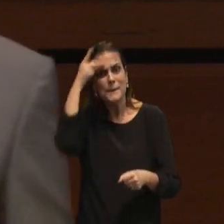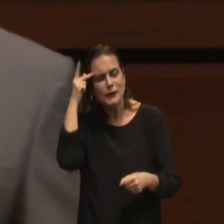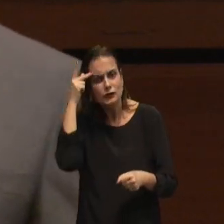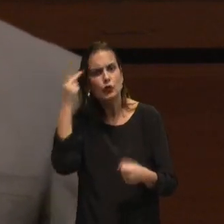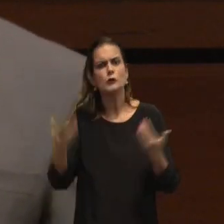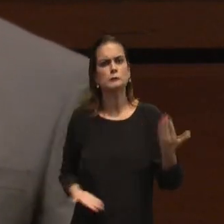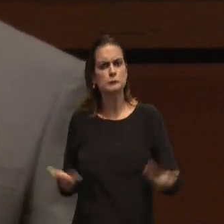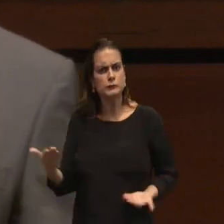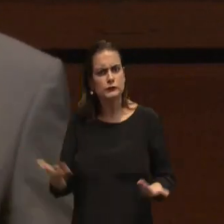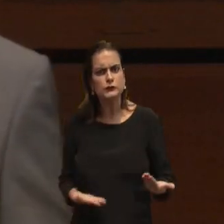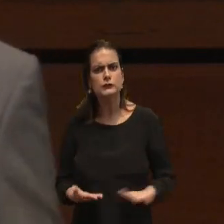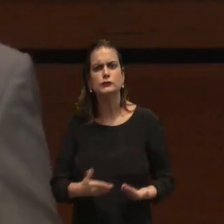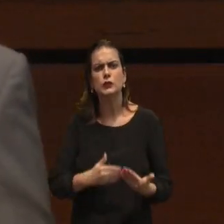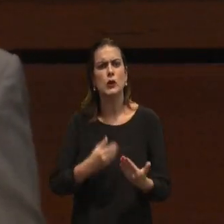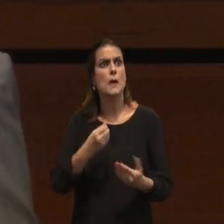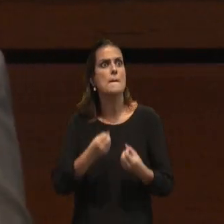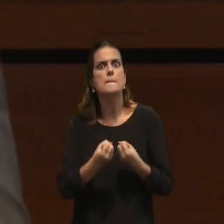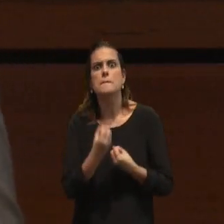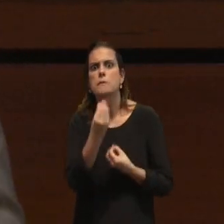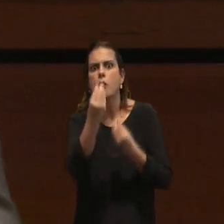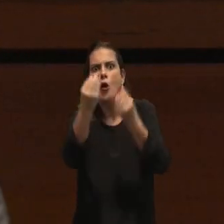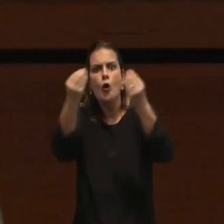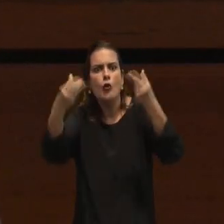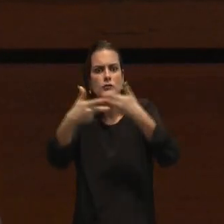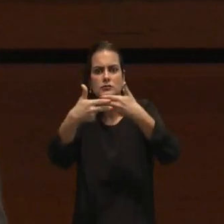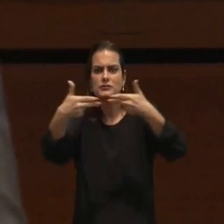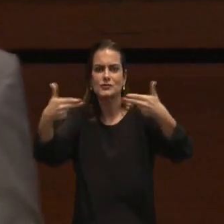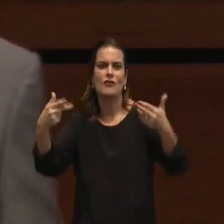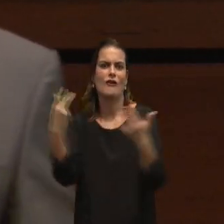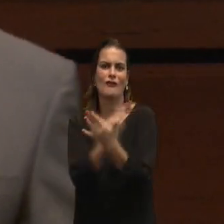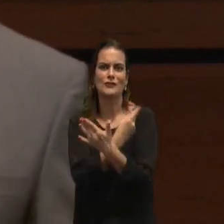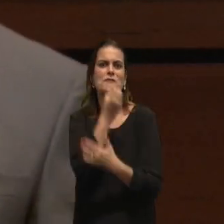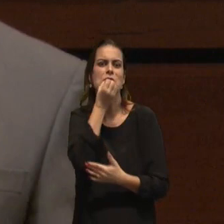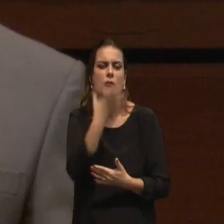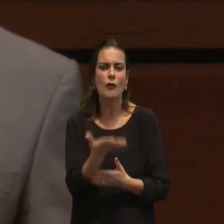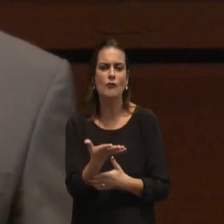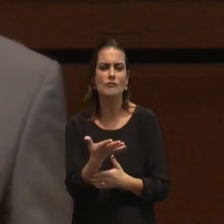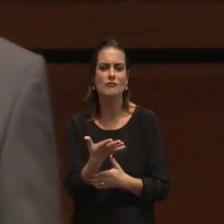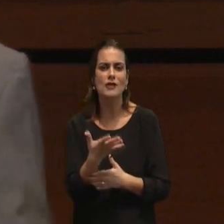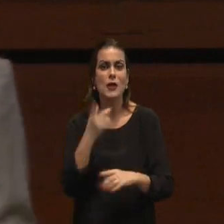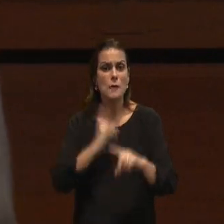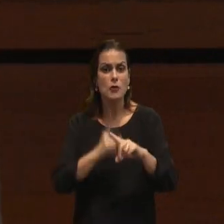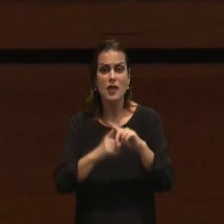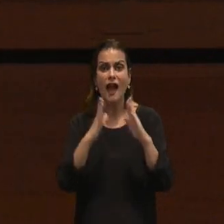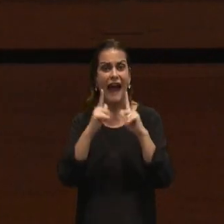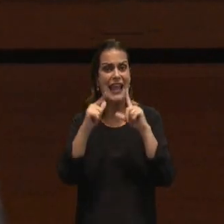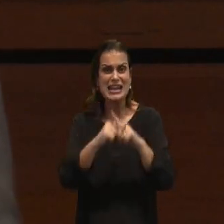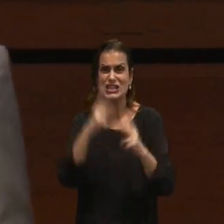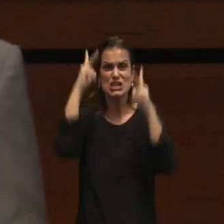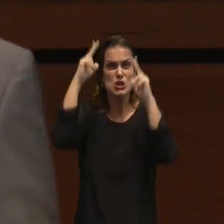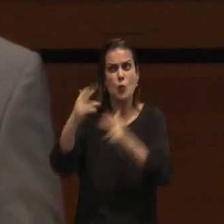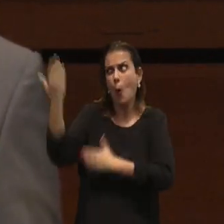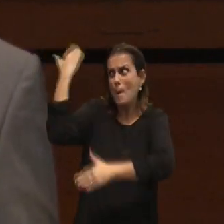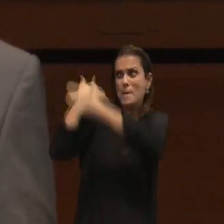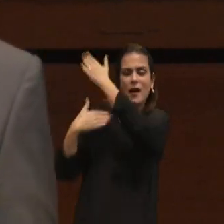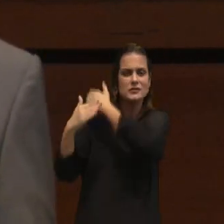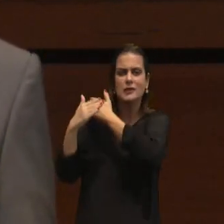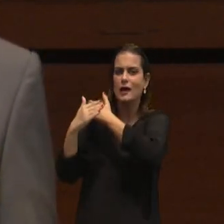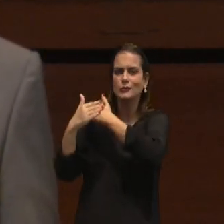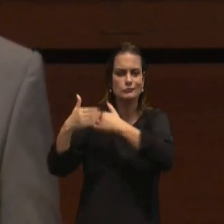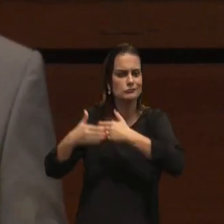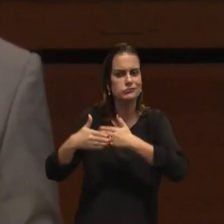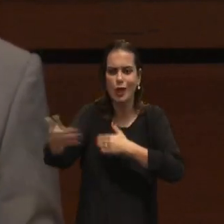sendo buscadas, inúmeros benefícios. E muito se fala assim que a igreja não será mais a mesma depois deste